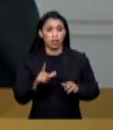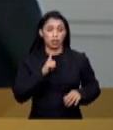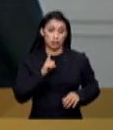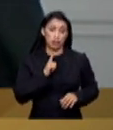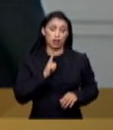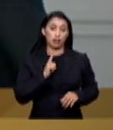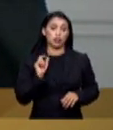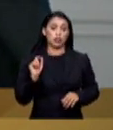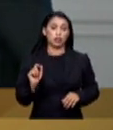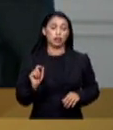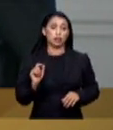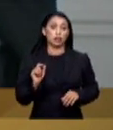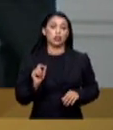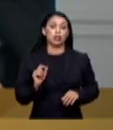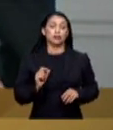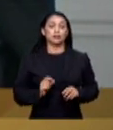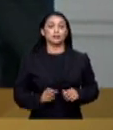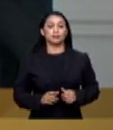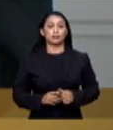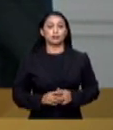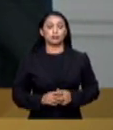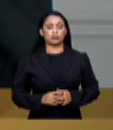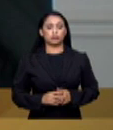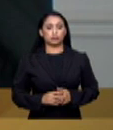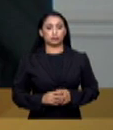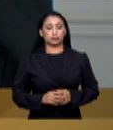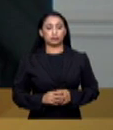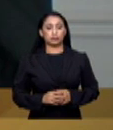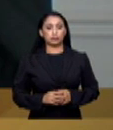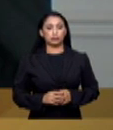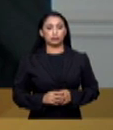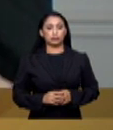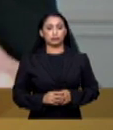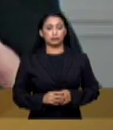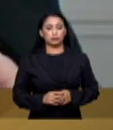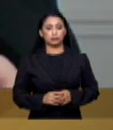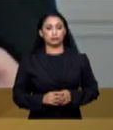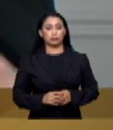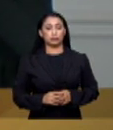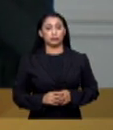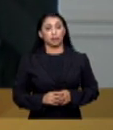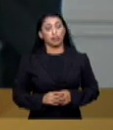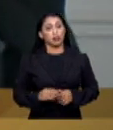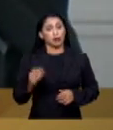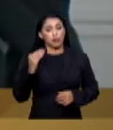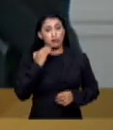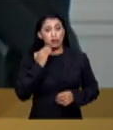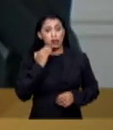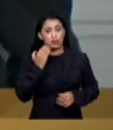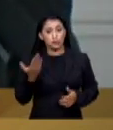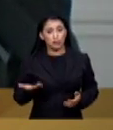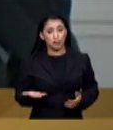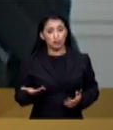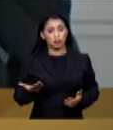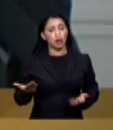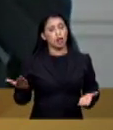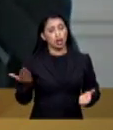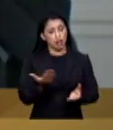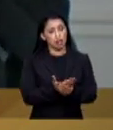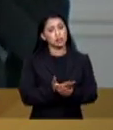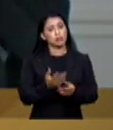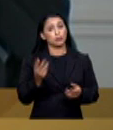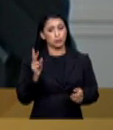pena de nós deixarmos, perdão da palavra, capenga a ação constitucional, a